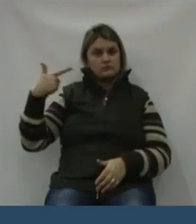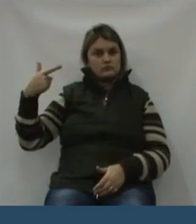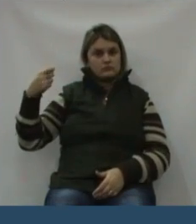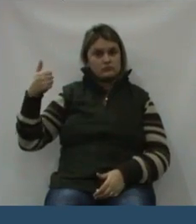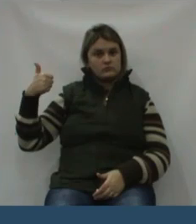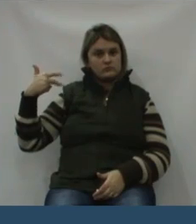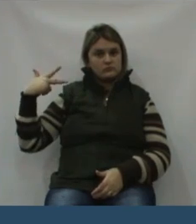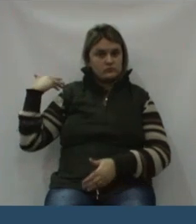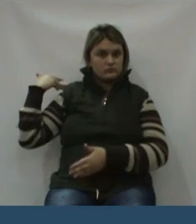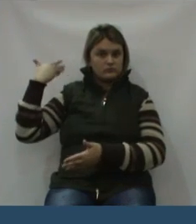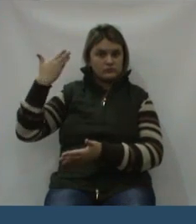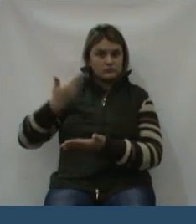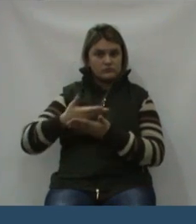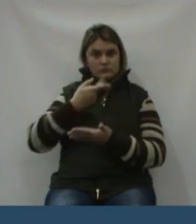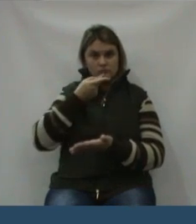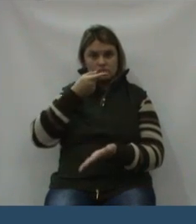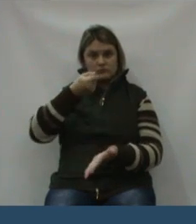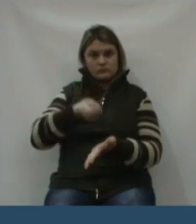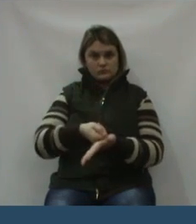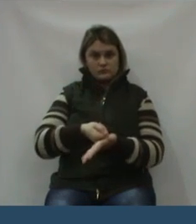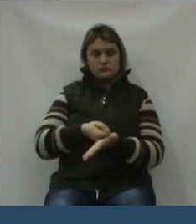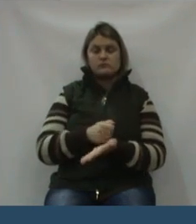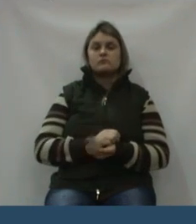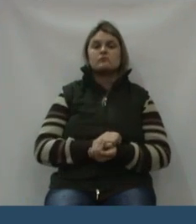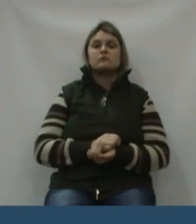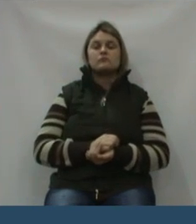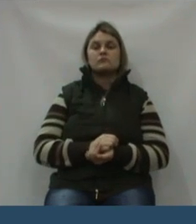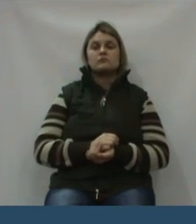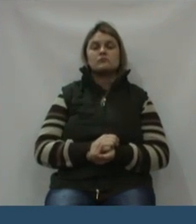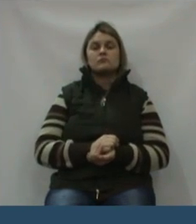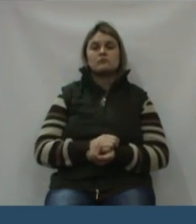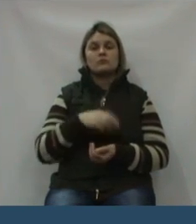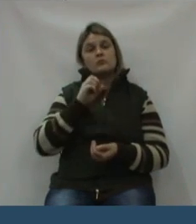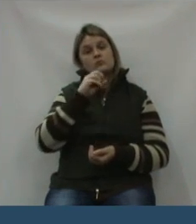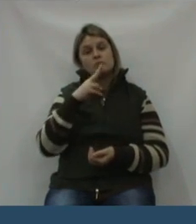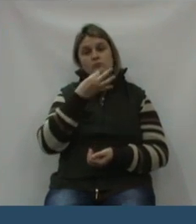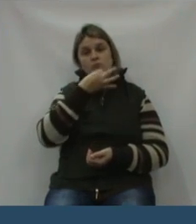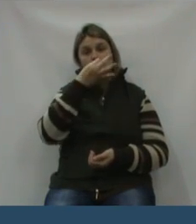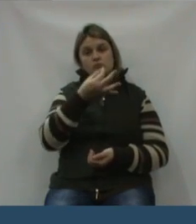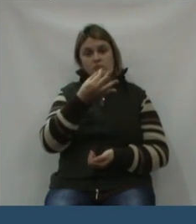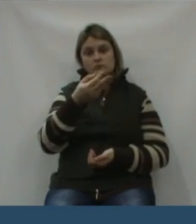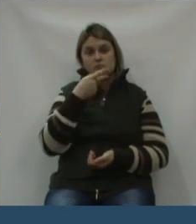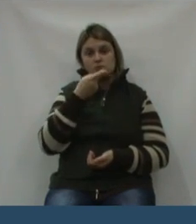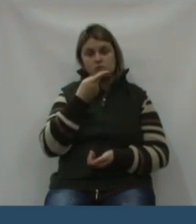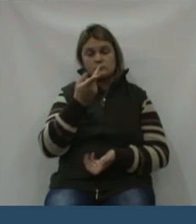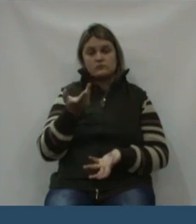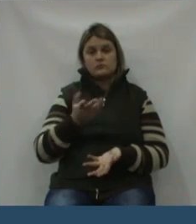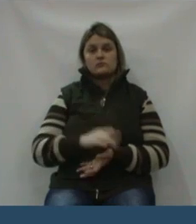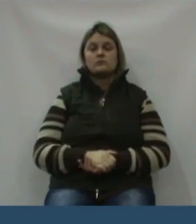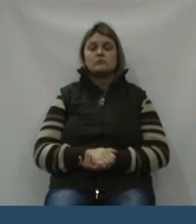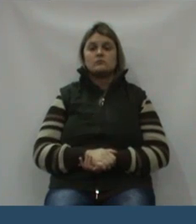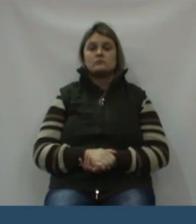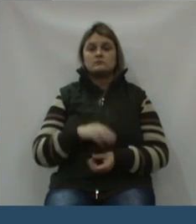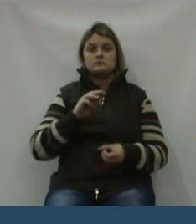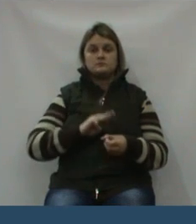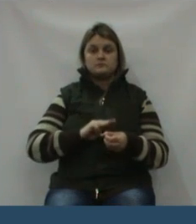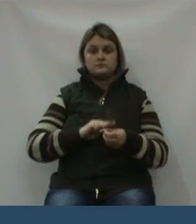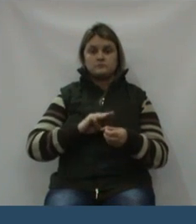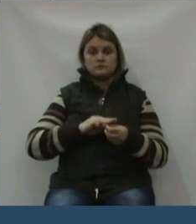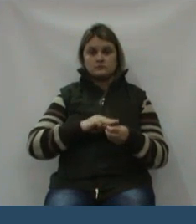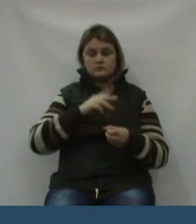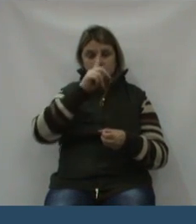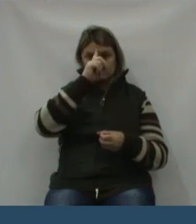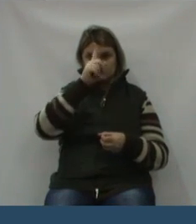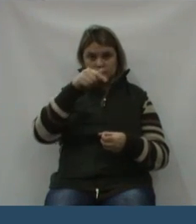tribuna, obrigando, ou sugerindo, no caso, o município a enviar